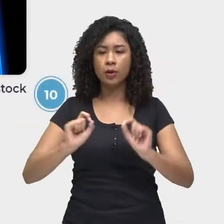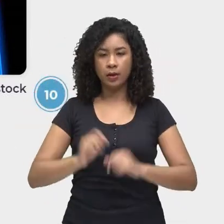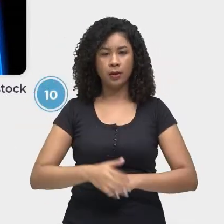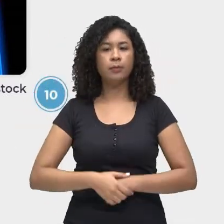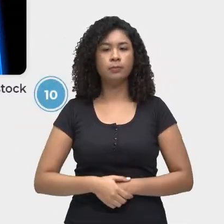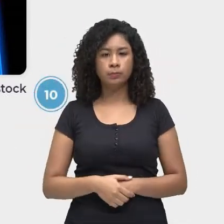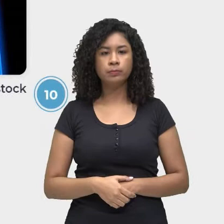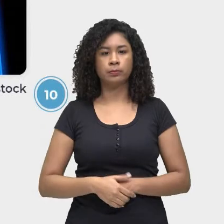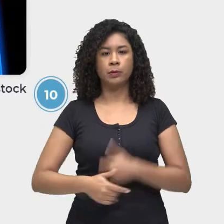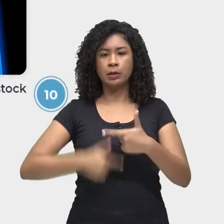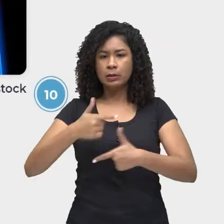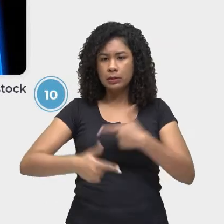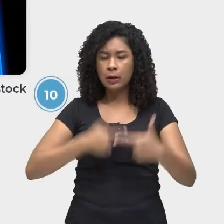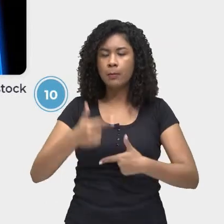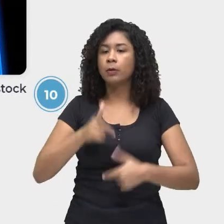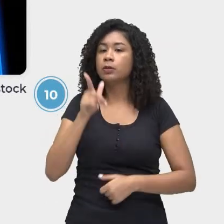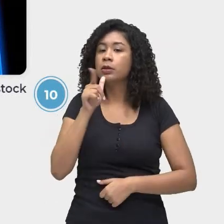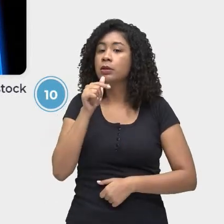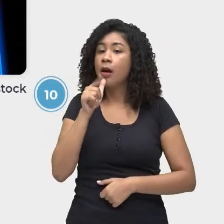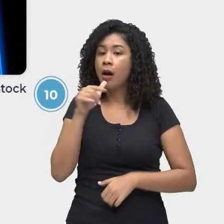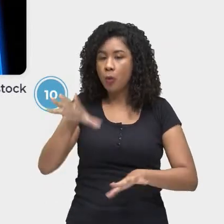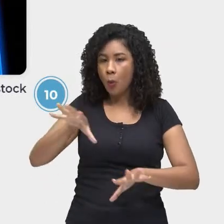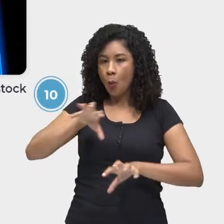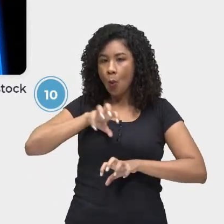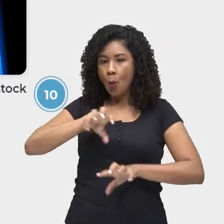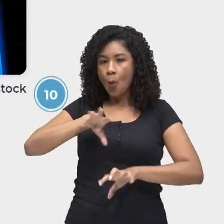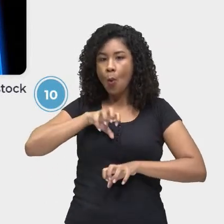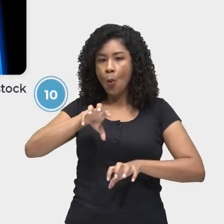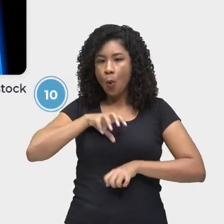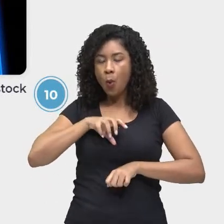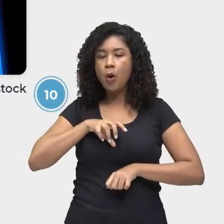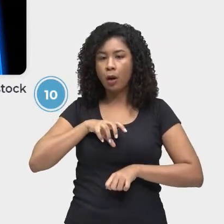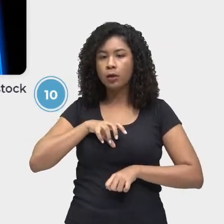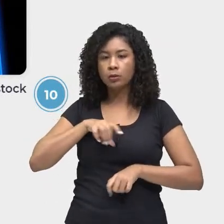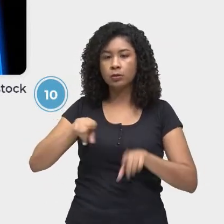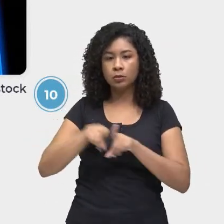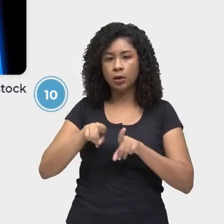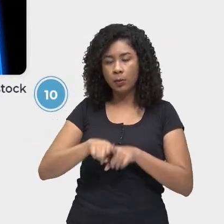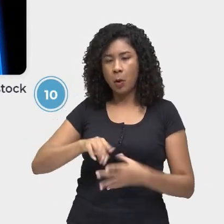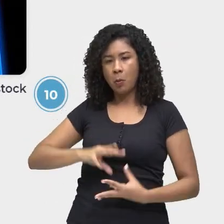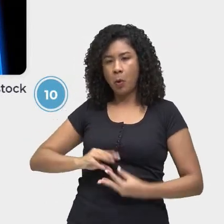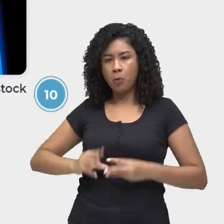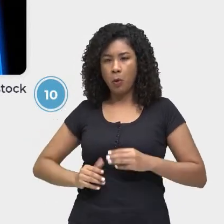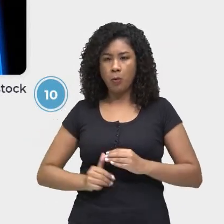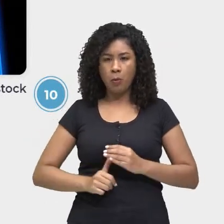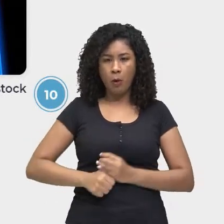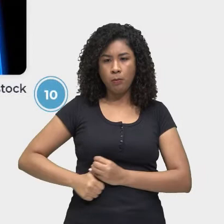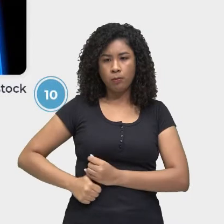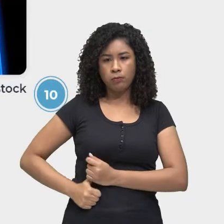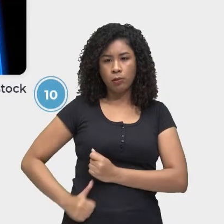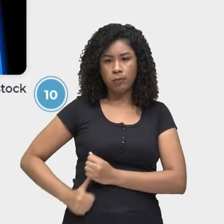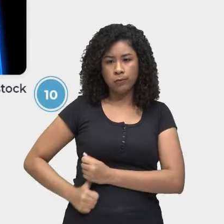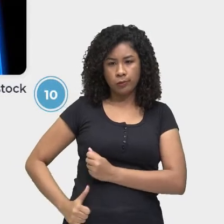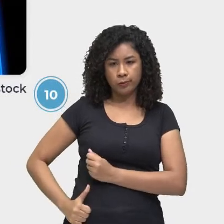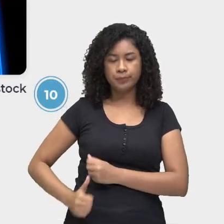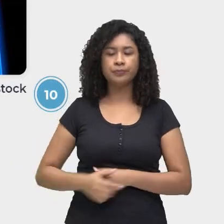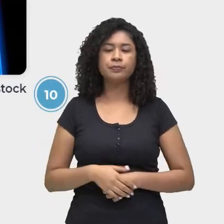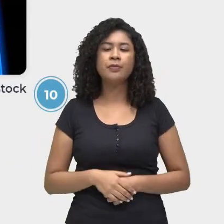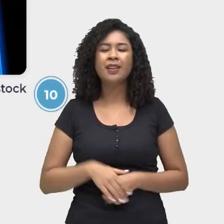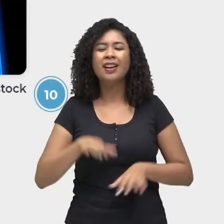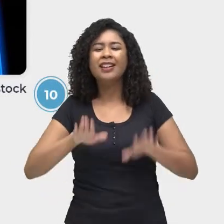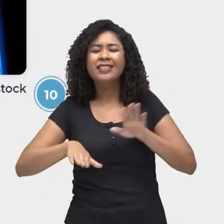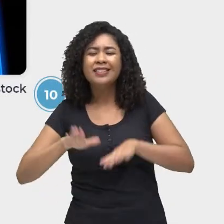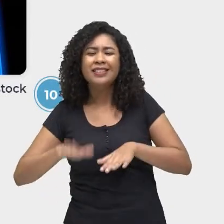de água e a formação das fezes. Então, assim, quando a pessoa tem um intestino preguiçoso,